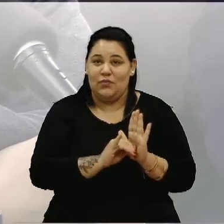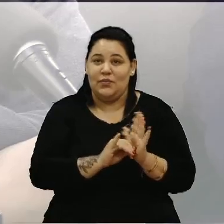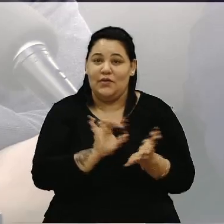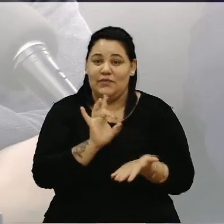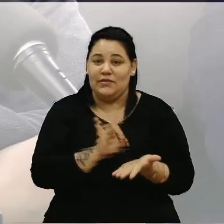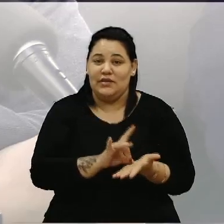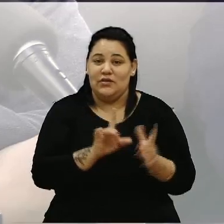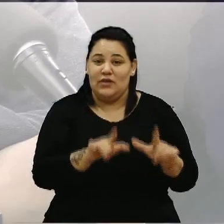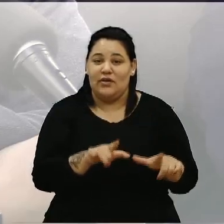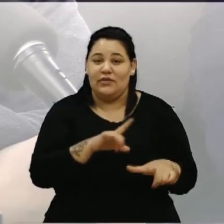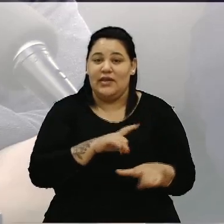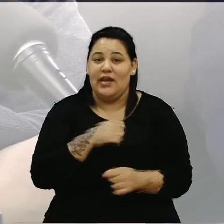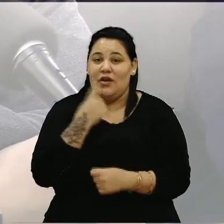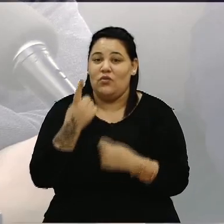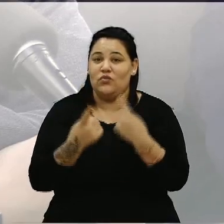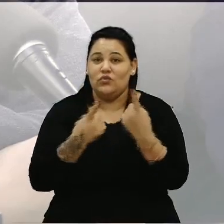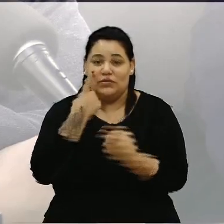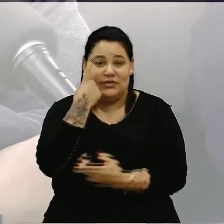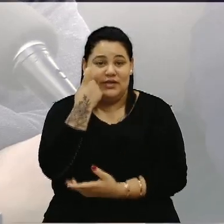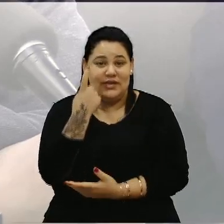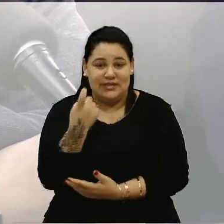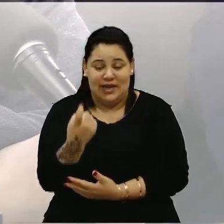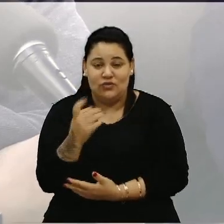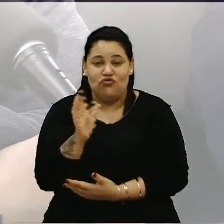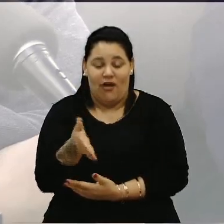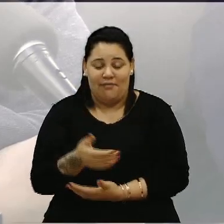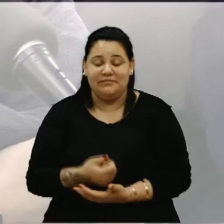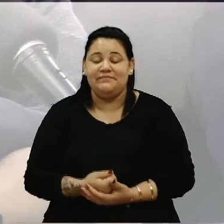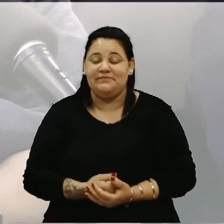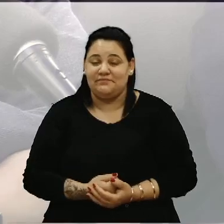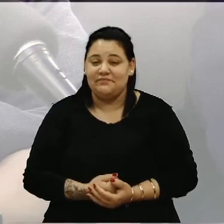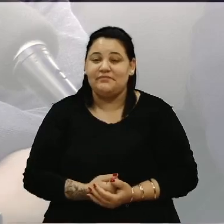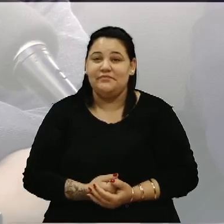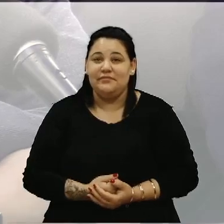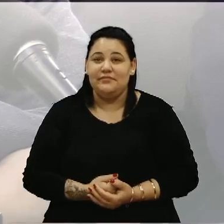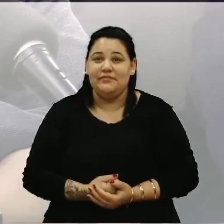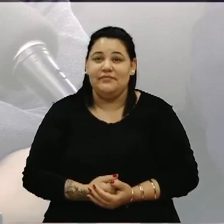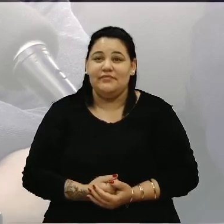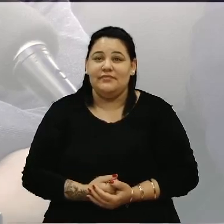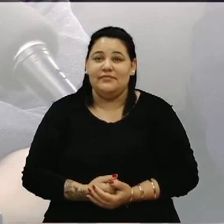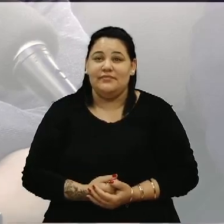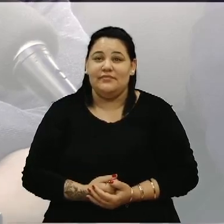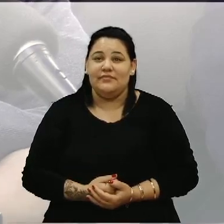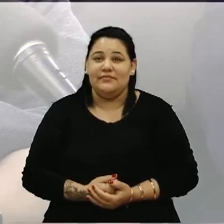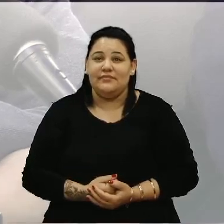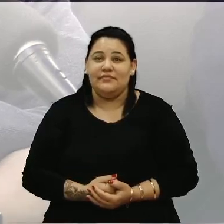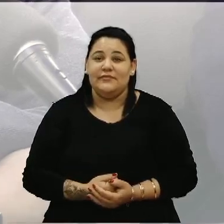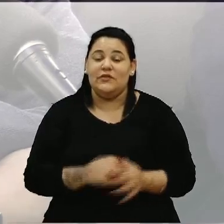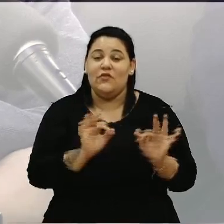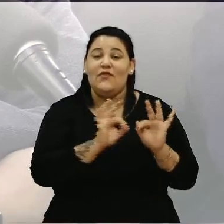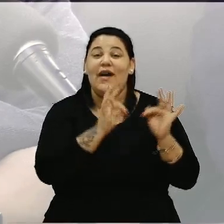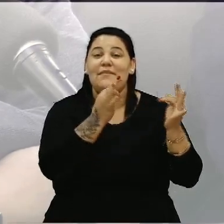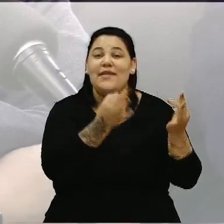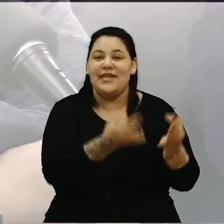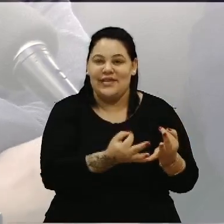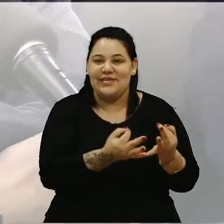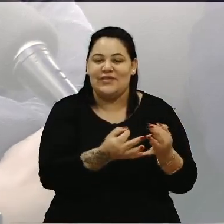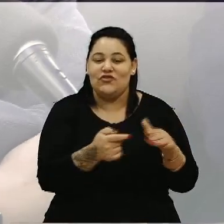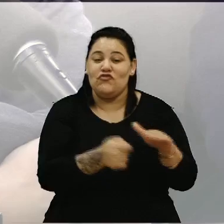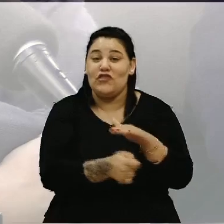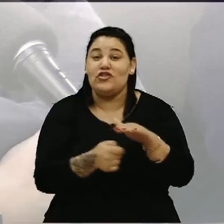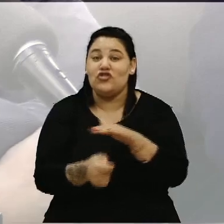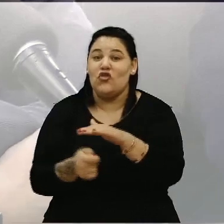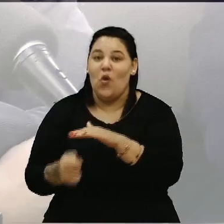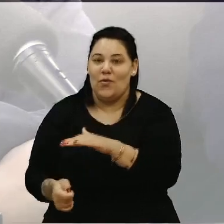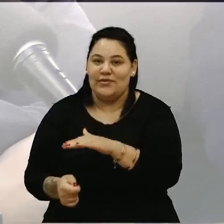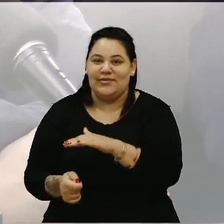alguns interessados, né? Tem alguns interessados. Isso se chama family office, são famílias de investidores ou